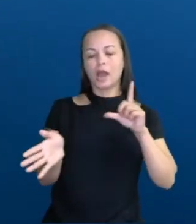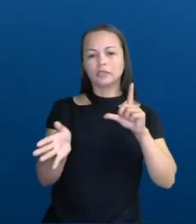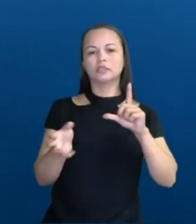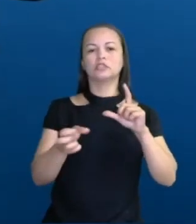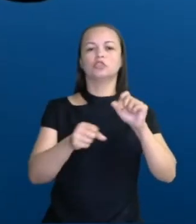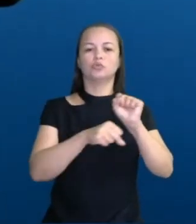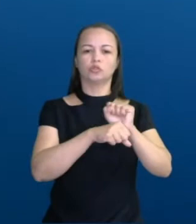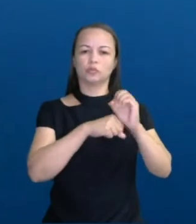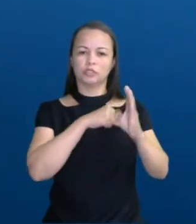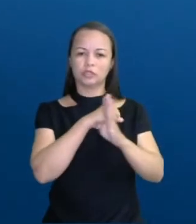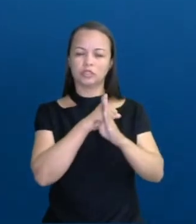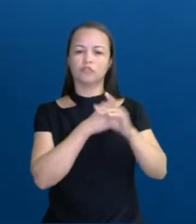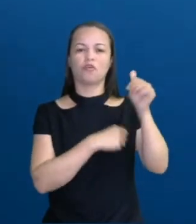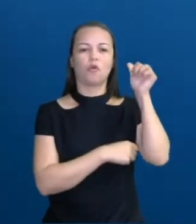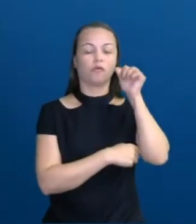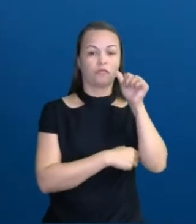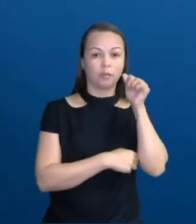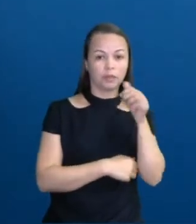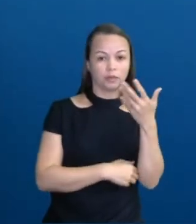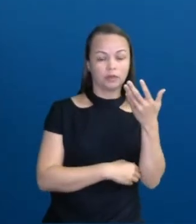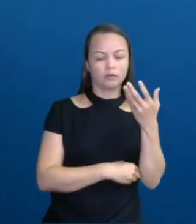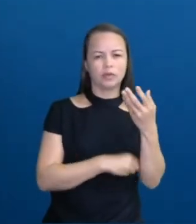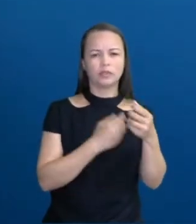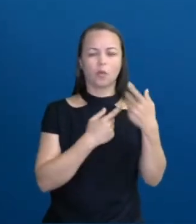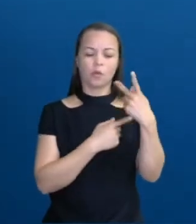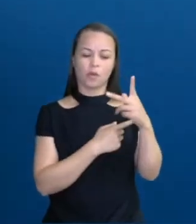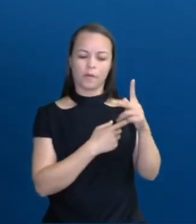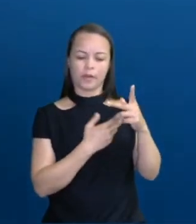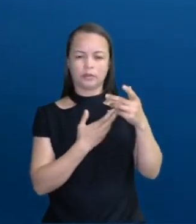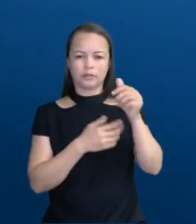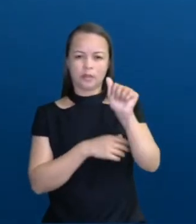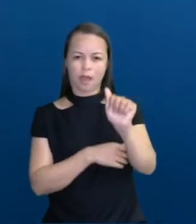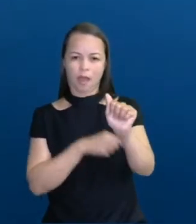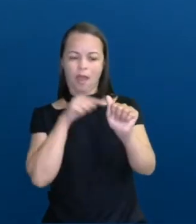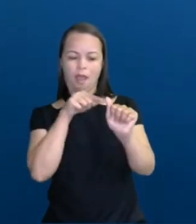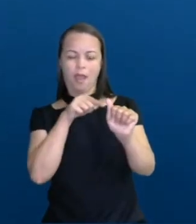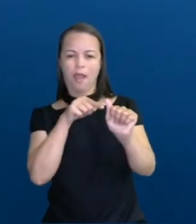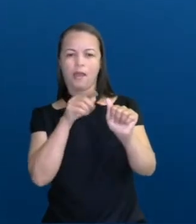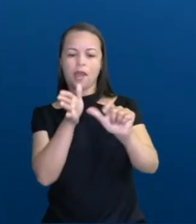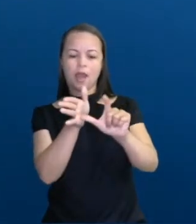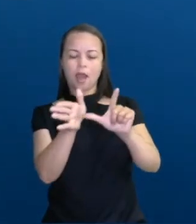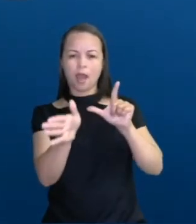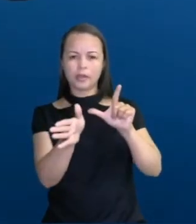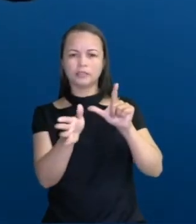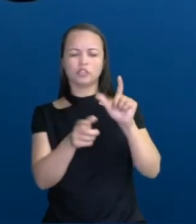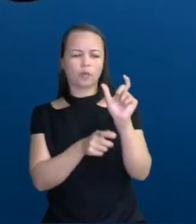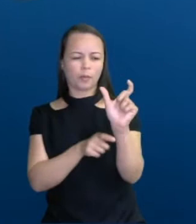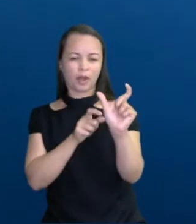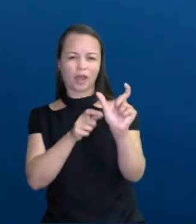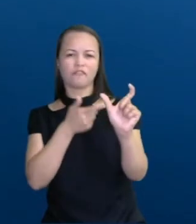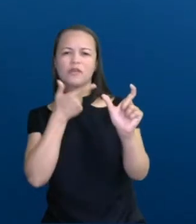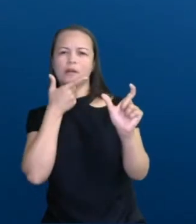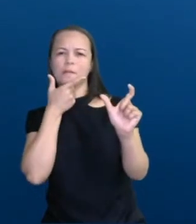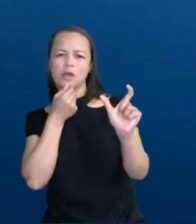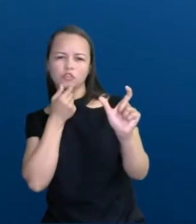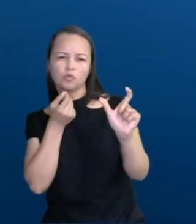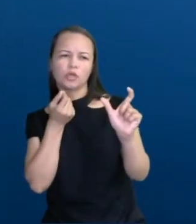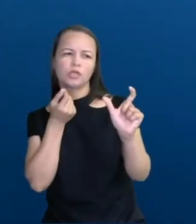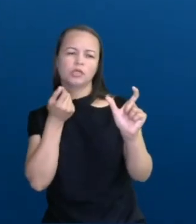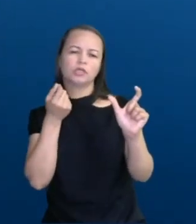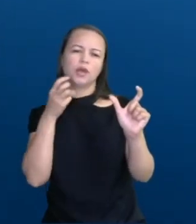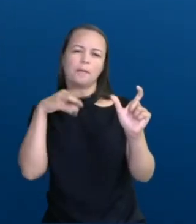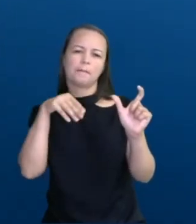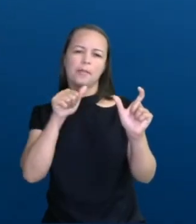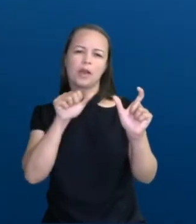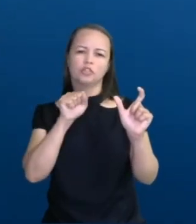substantivo feminino Porém esse a quando ele aparece antes de uma palavra masculina ou